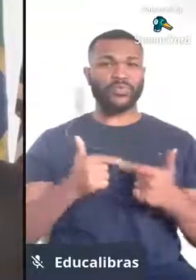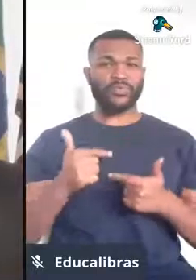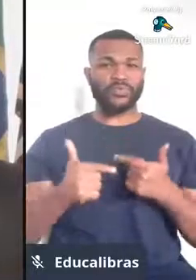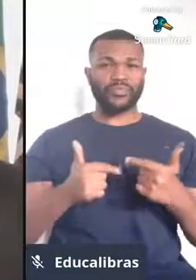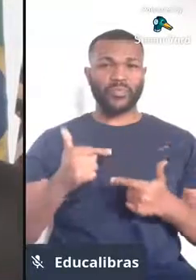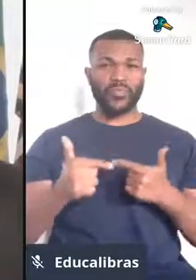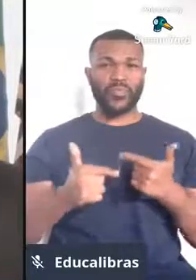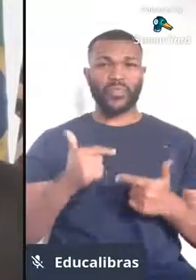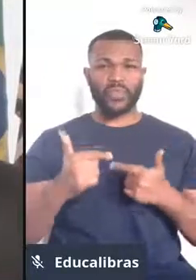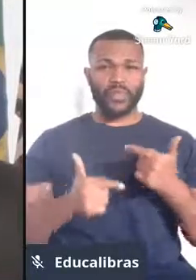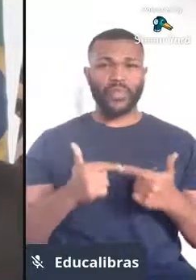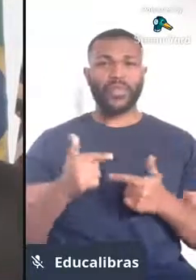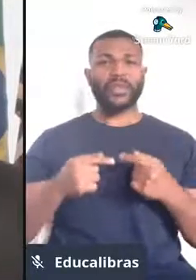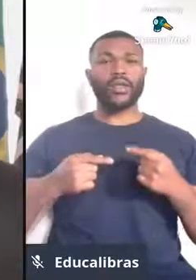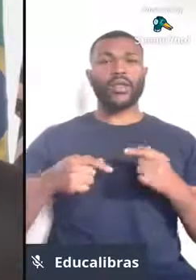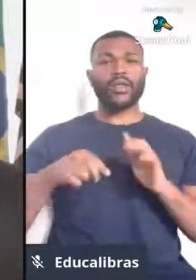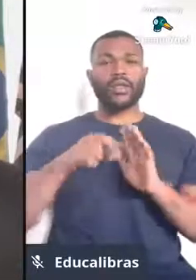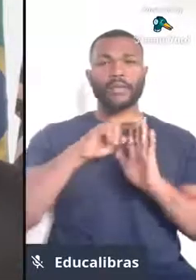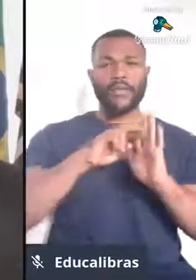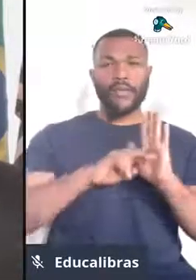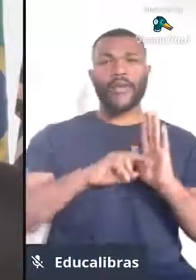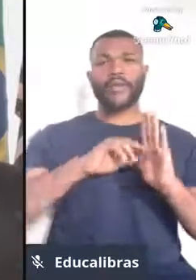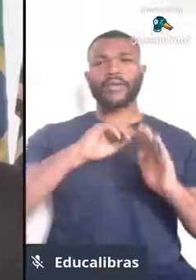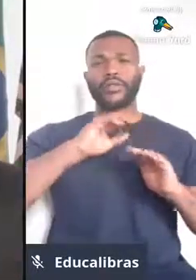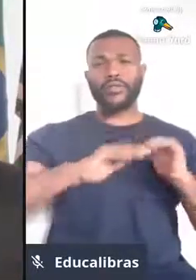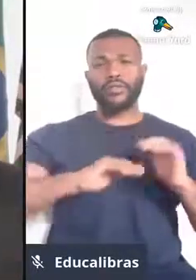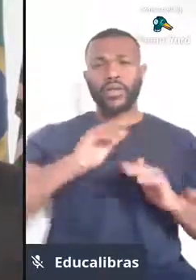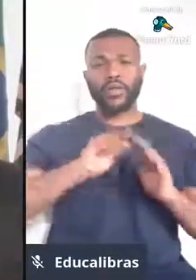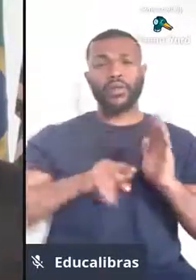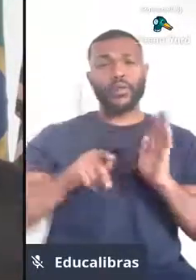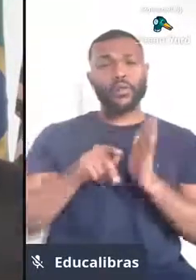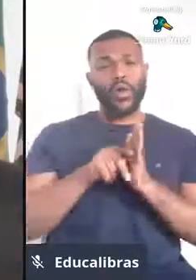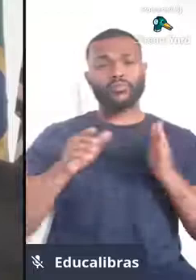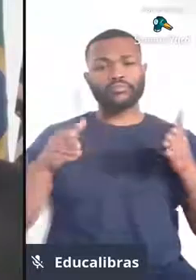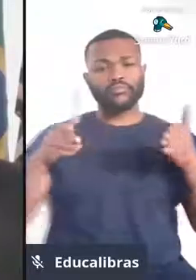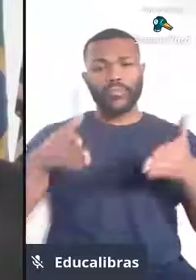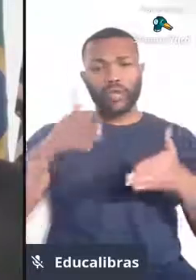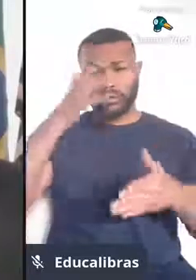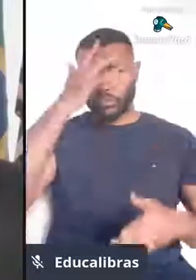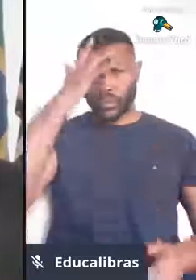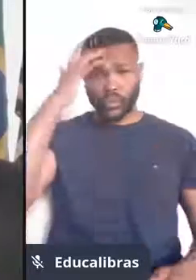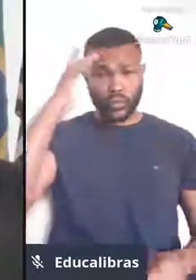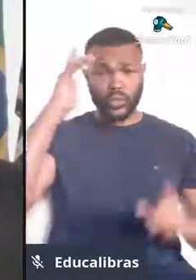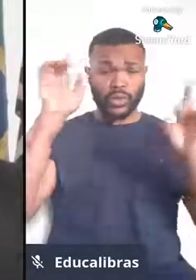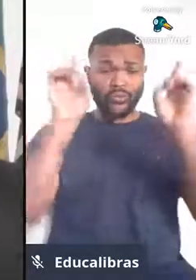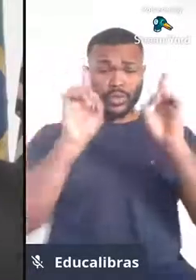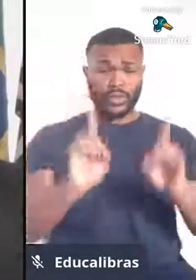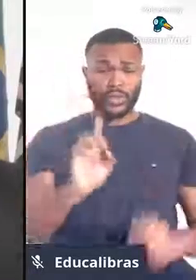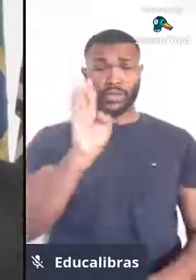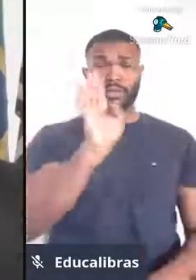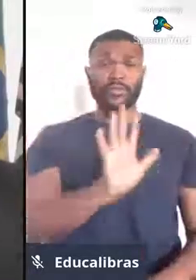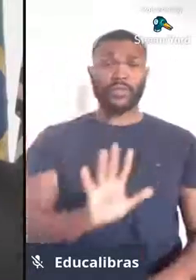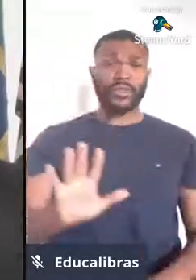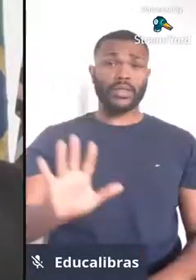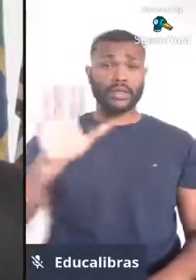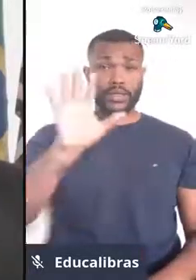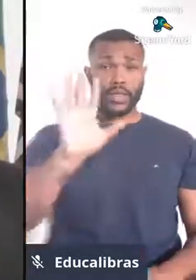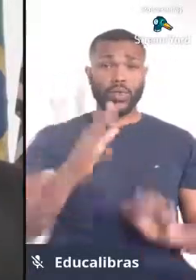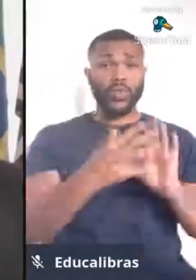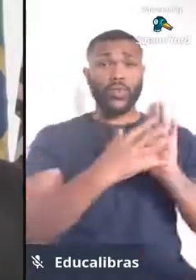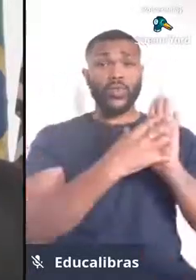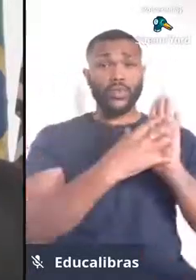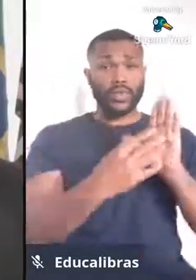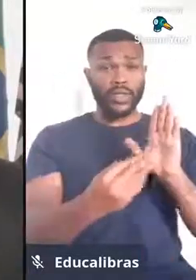das políticas em prol da pessoa com deficiência no Brasil. É um exemplo. E o aniversário de